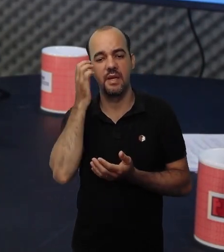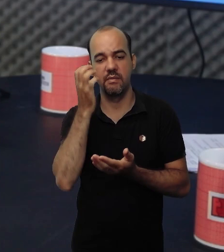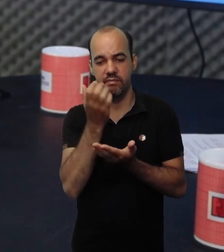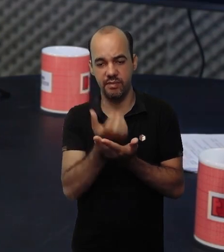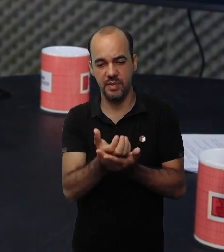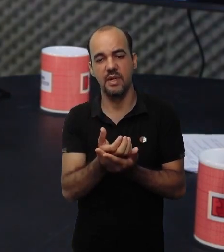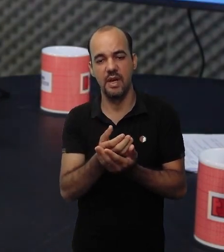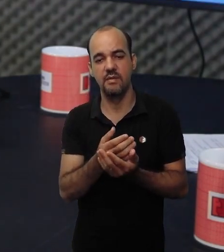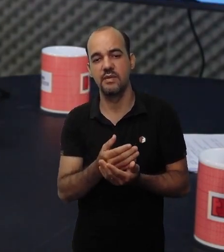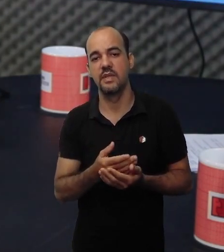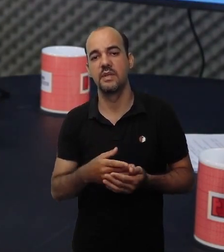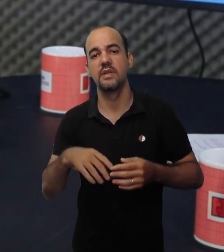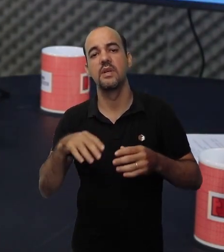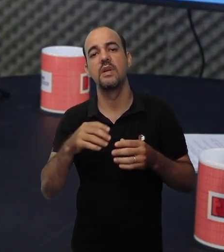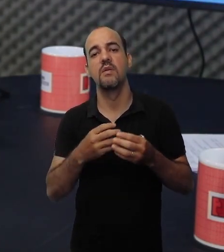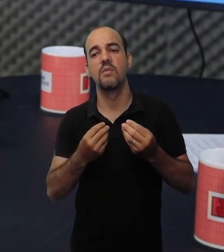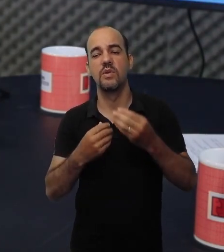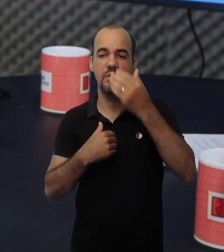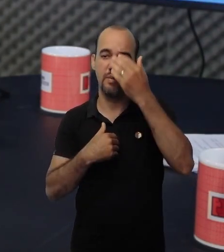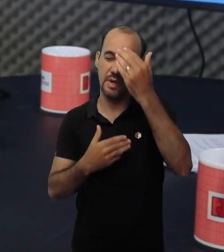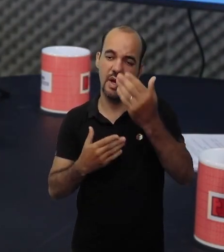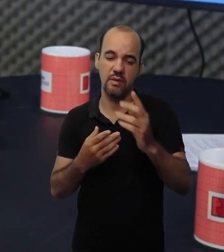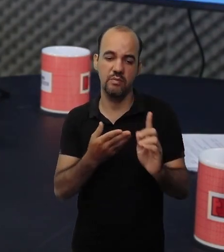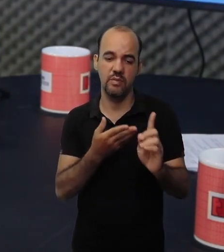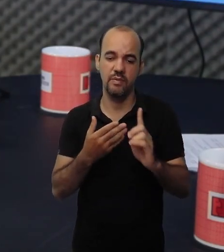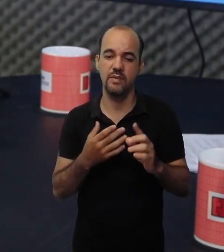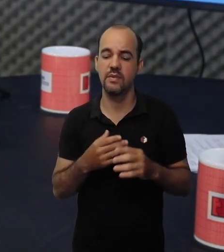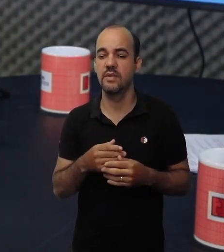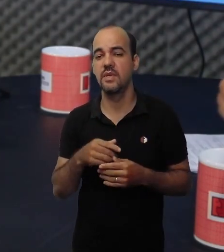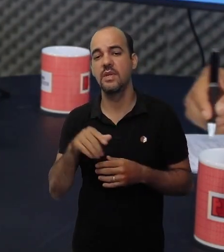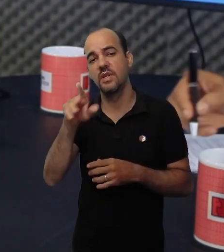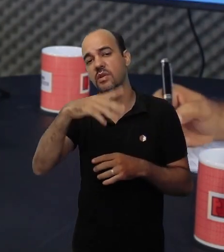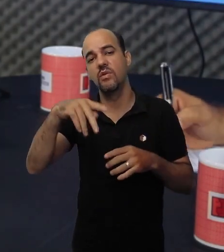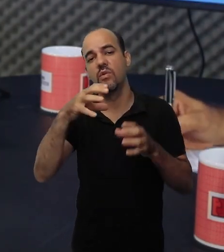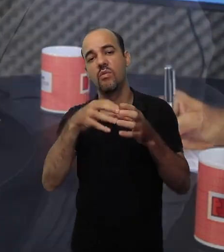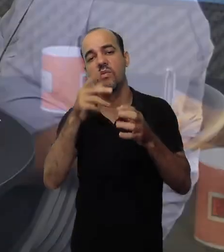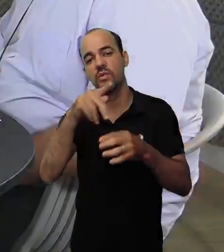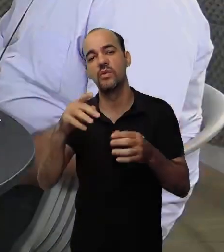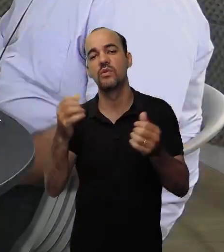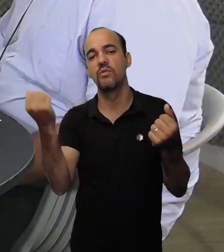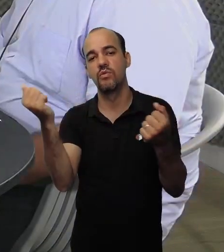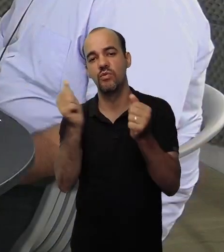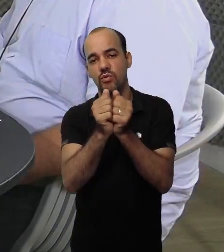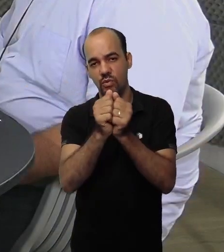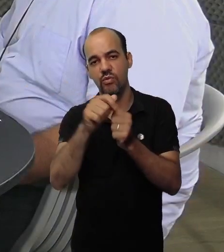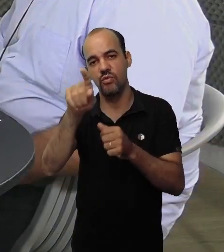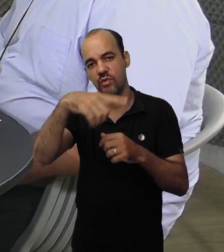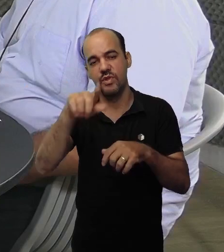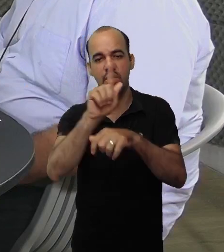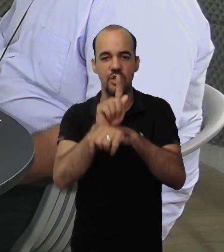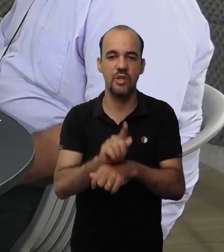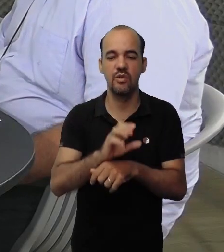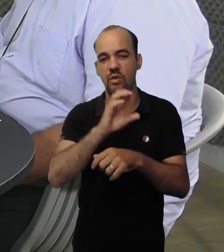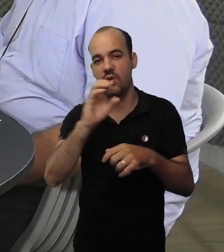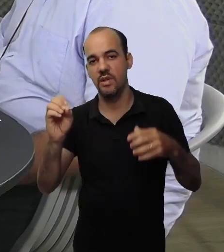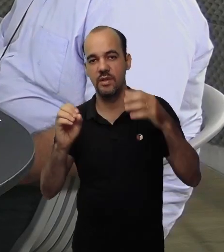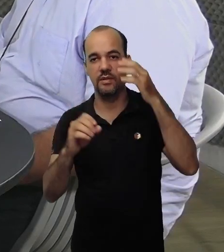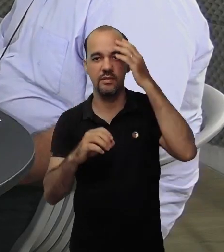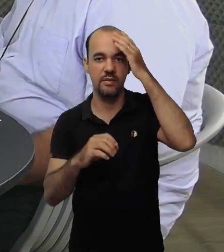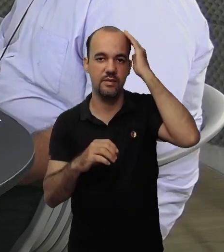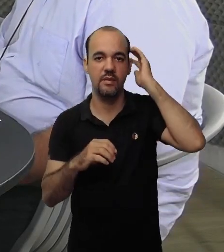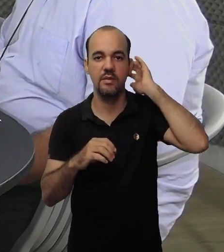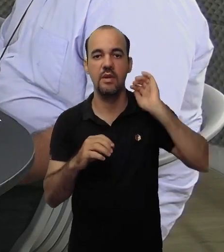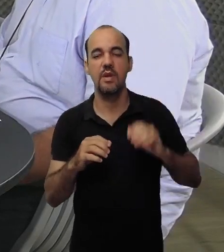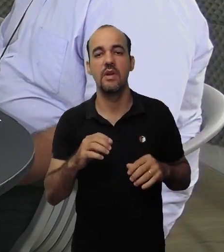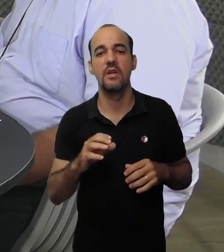Gestor, e dizer, professores, estamos com vocês, gestores e estudantes. Gente, a gente está encerrando mais um